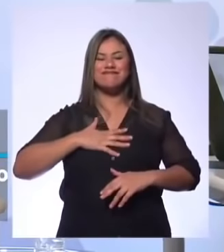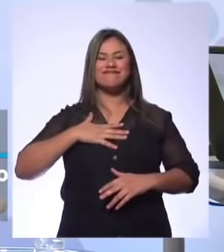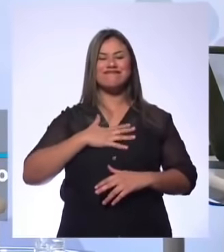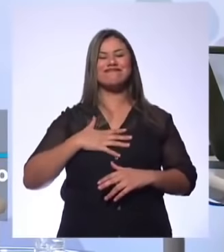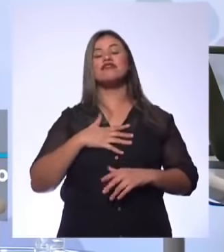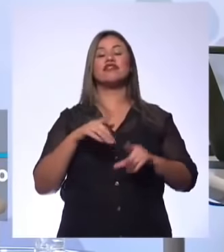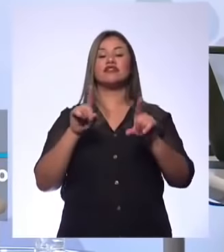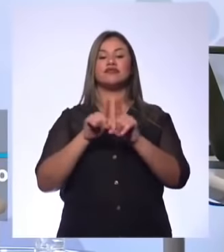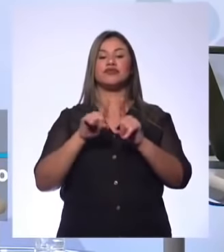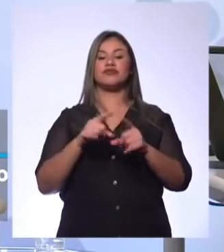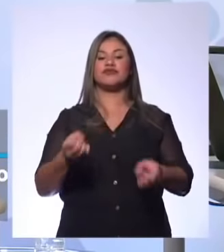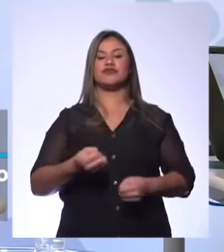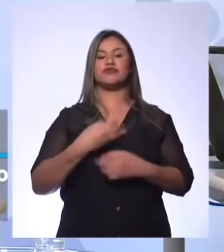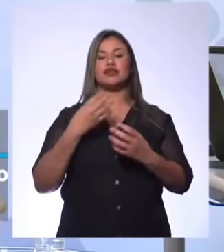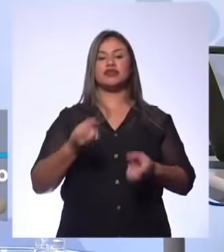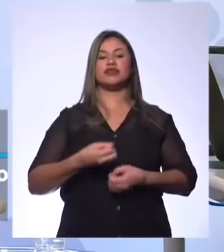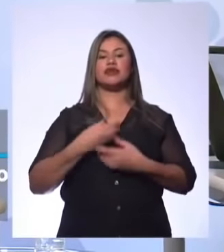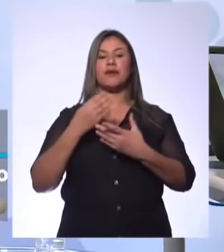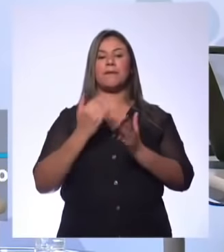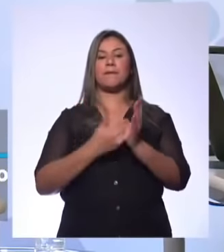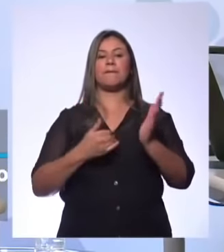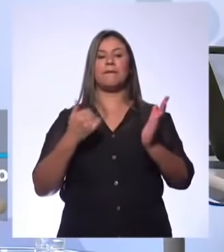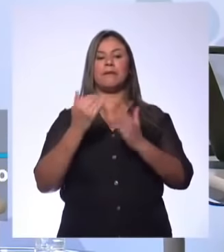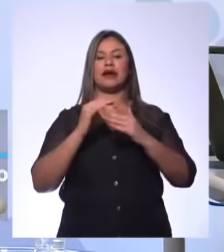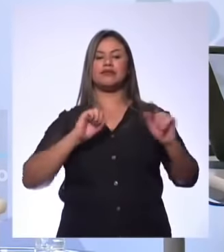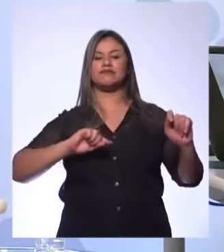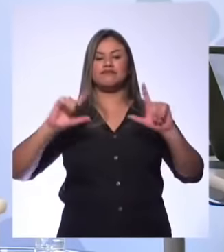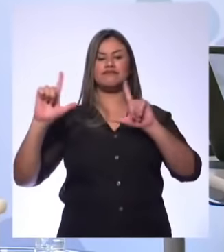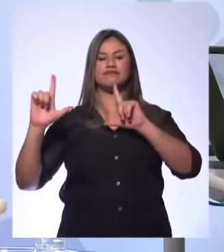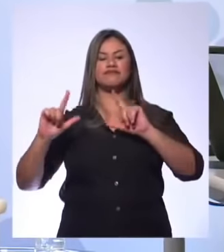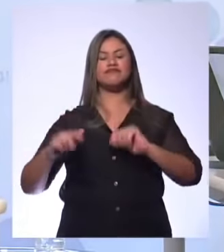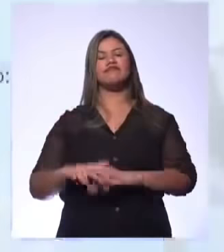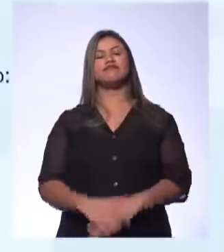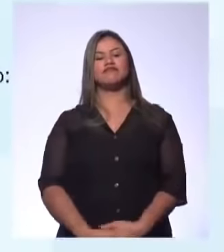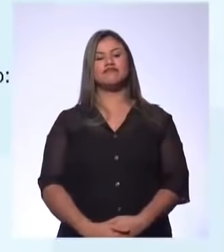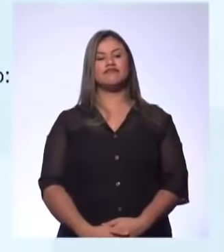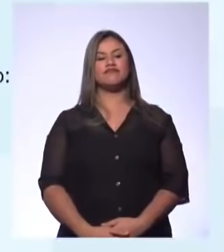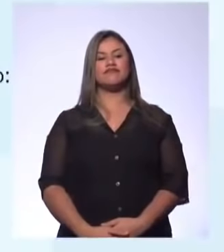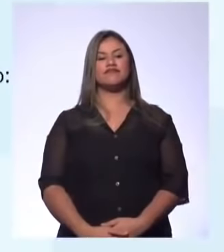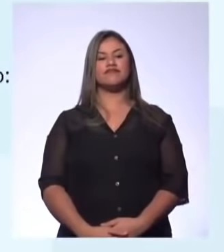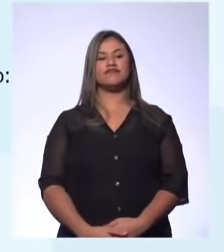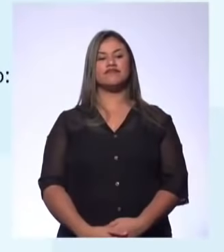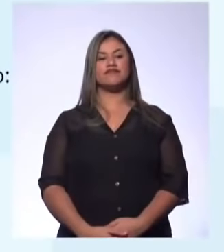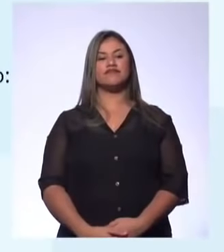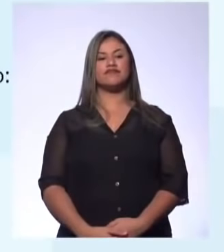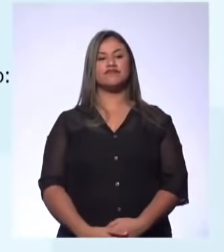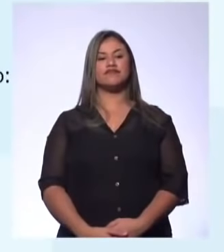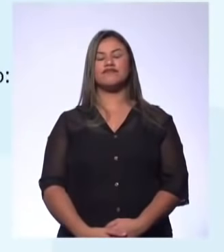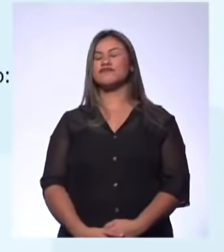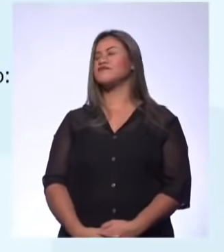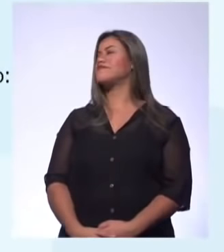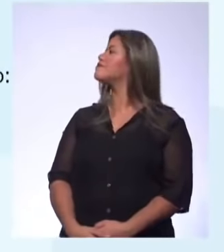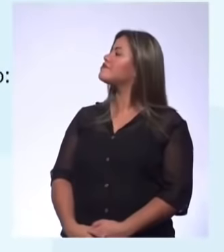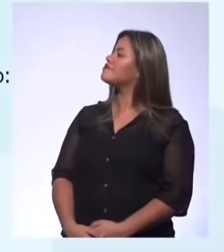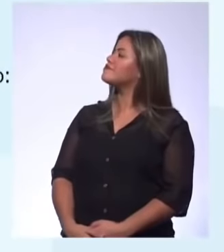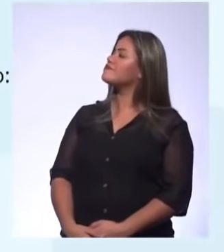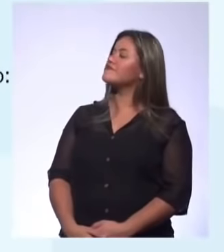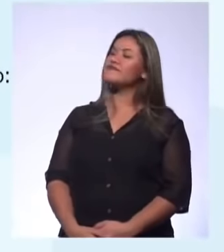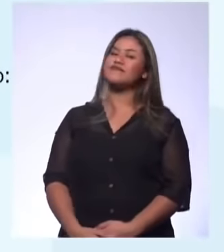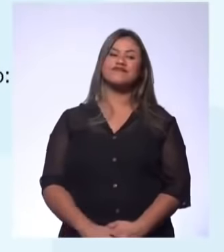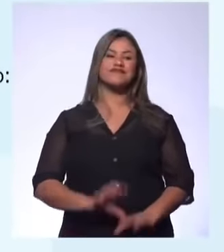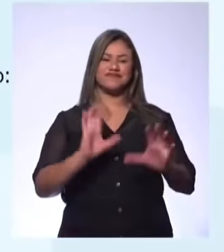algumas informações para vocês. Deixa eu só colocar aqui na tela. Por favor, a tela. Olha lá, os vikings. Então, eles tinham